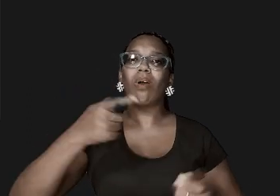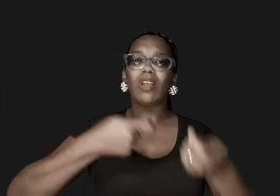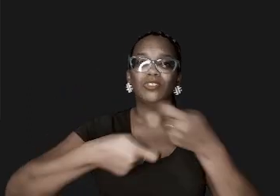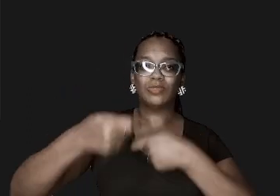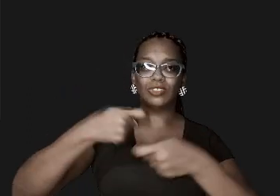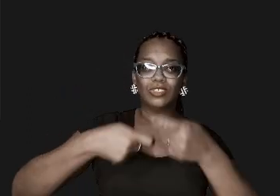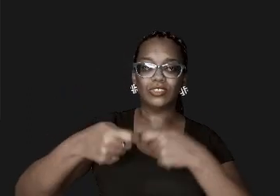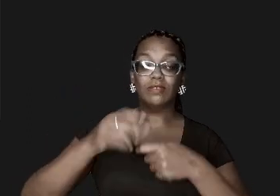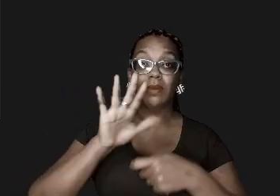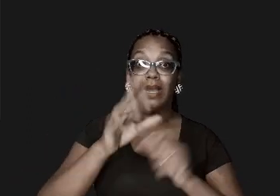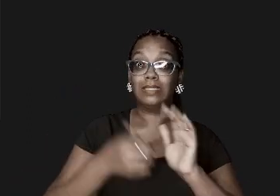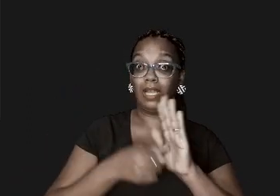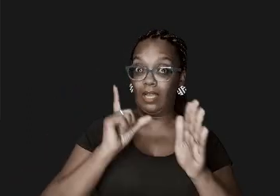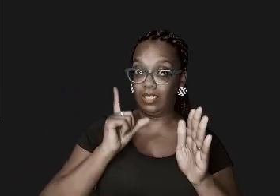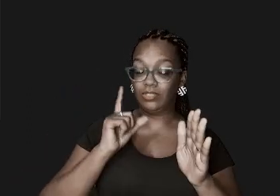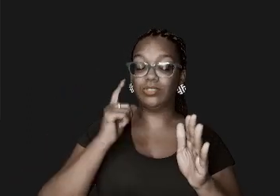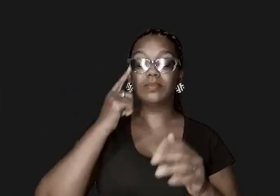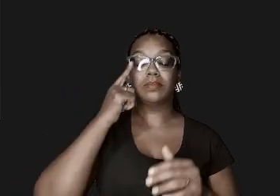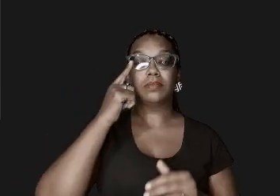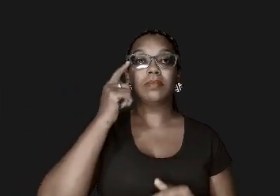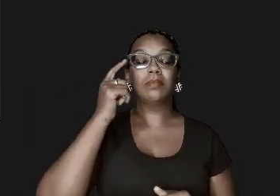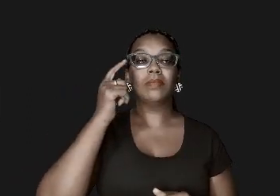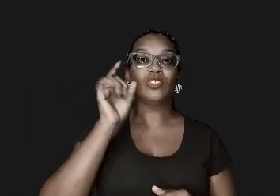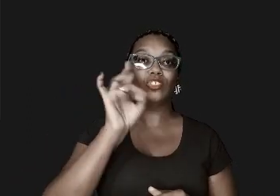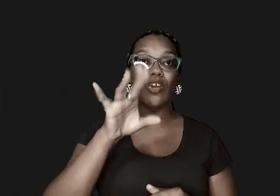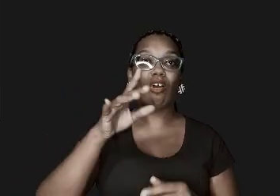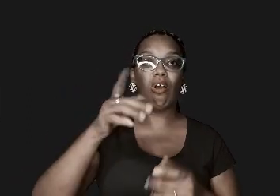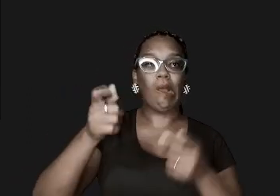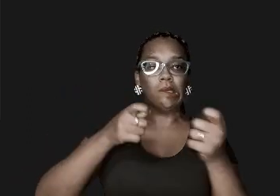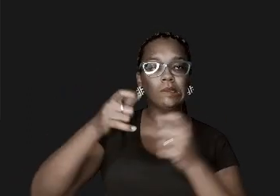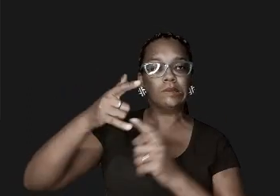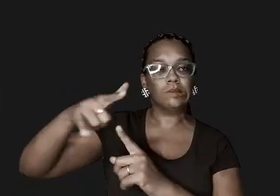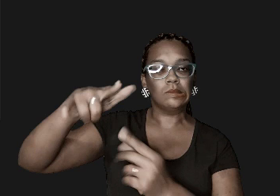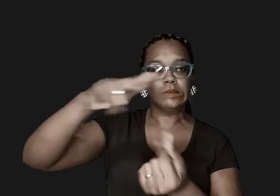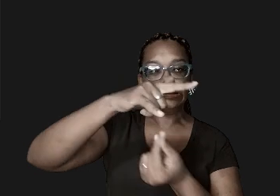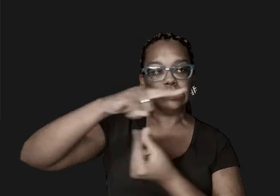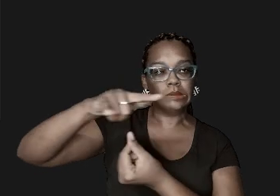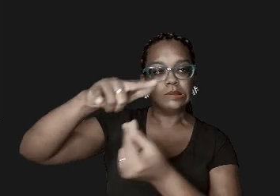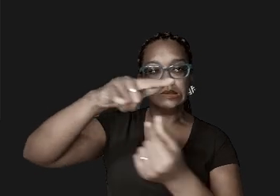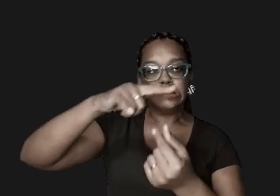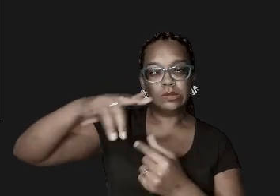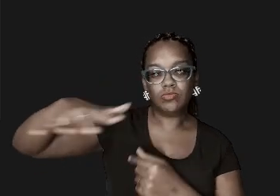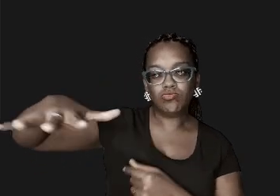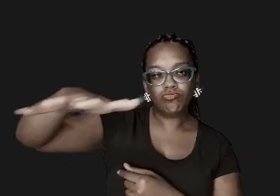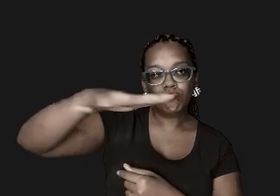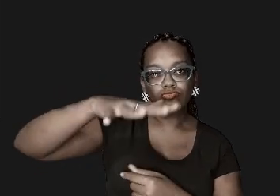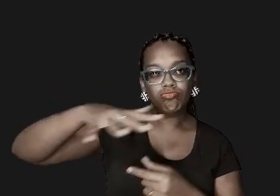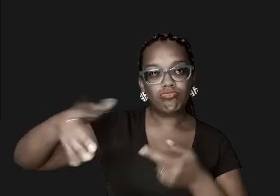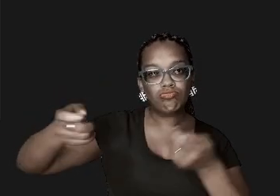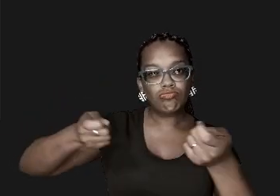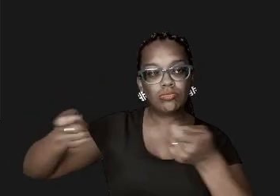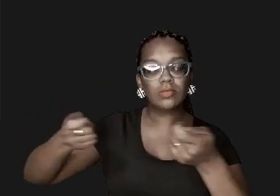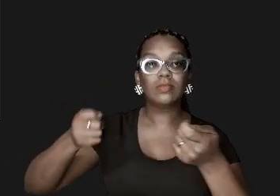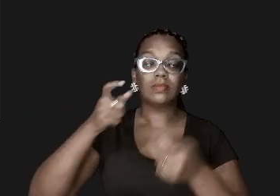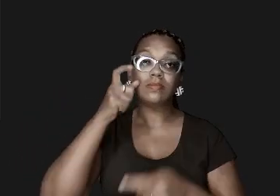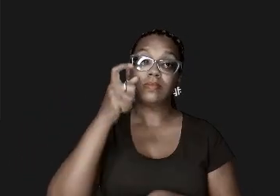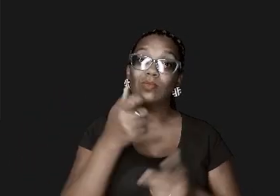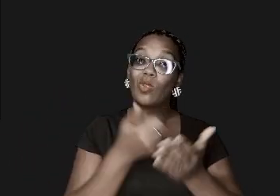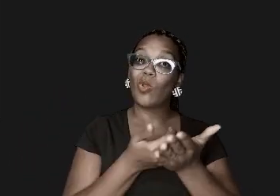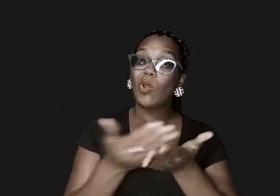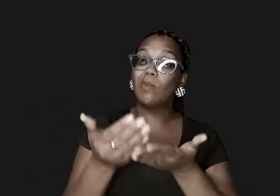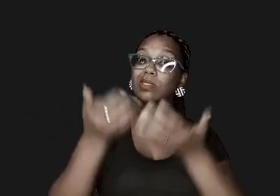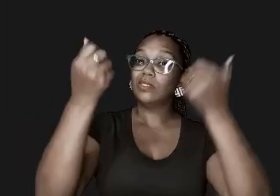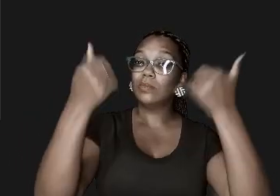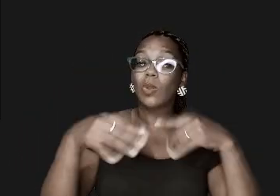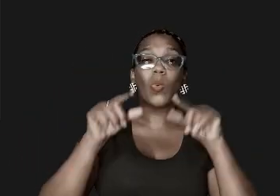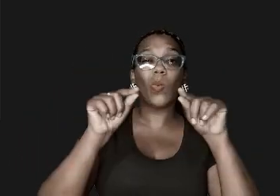essa manipulação explicar um pouco do que ele está falando qual é esse tipo penal esse tipo administrativo mas antes pré-efeito não só